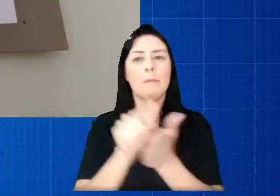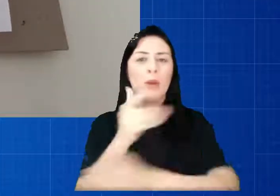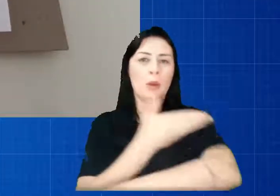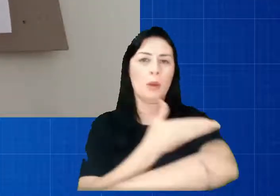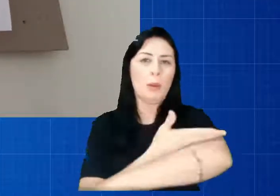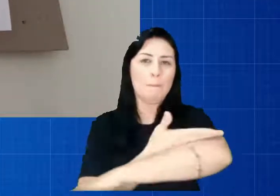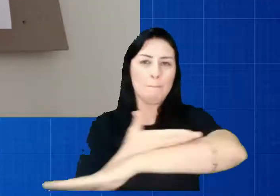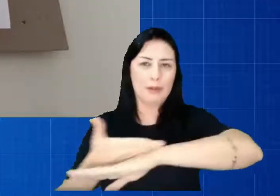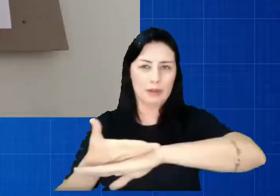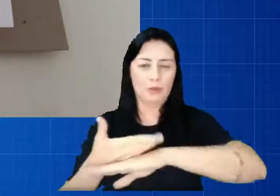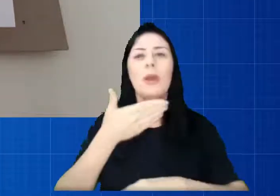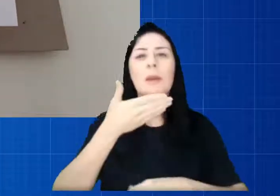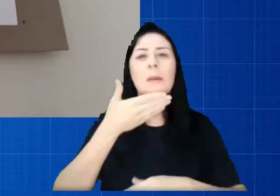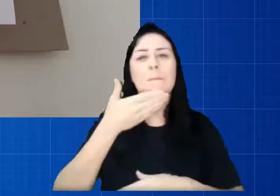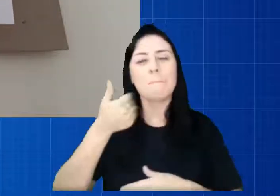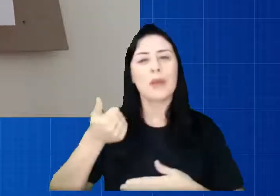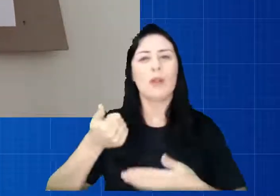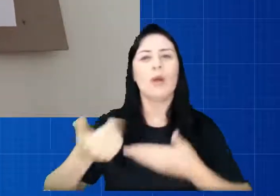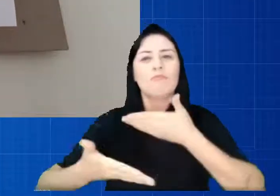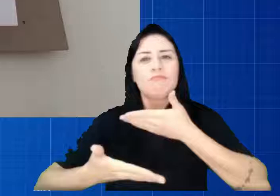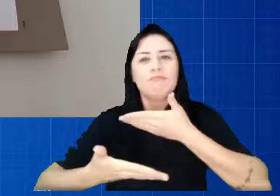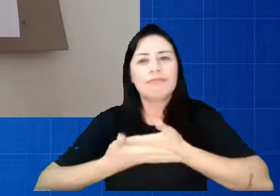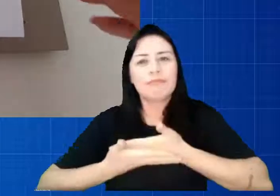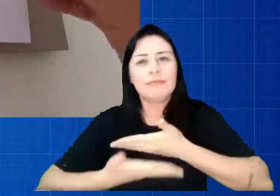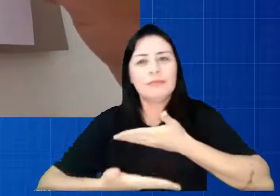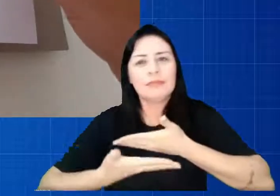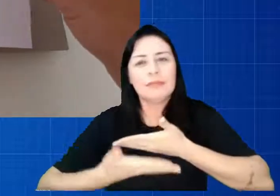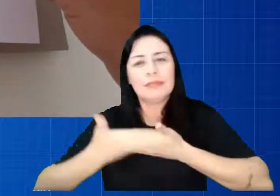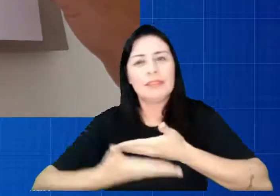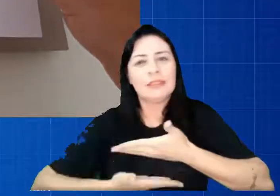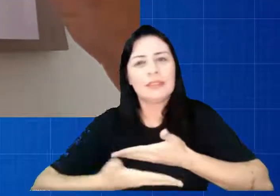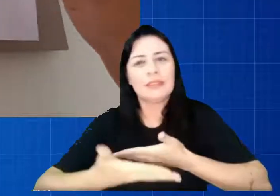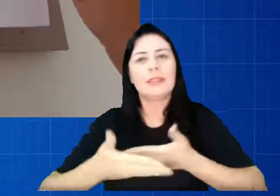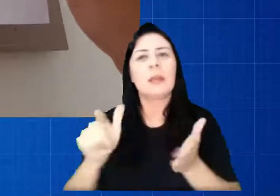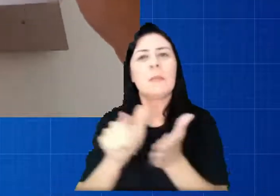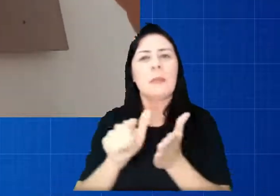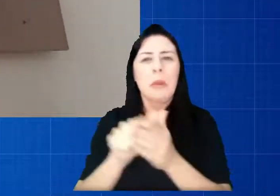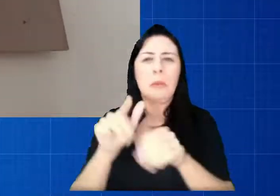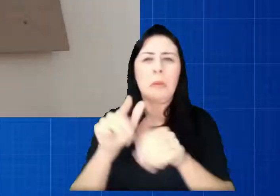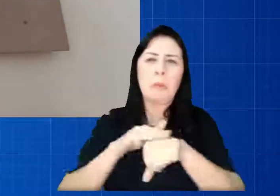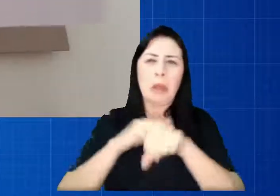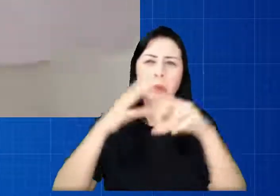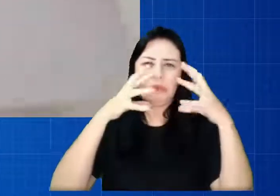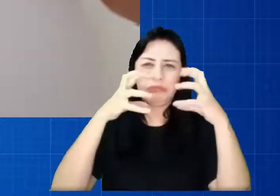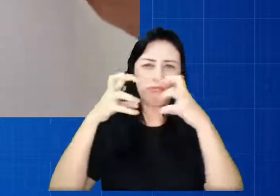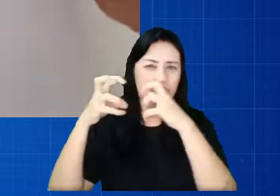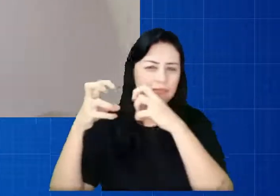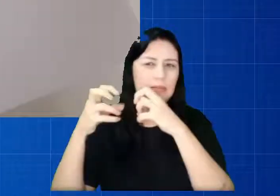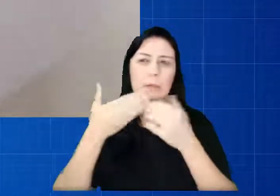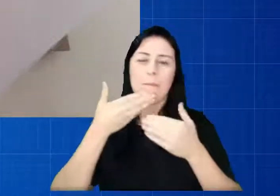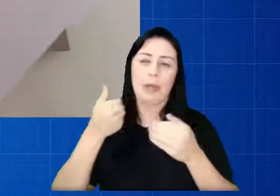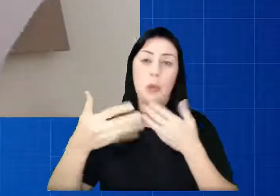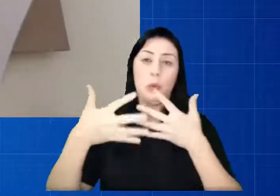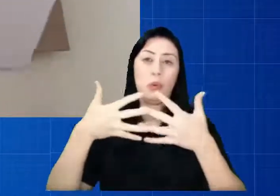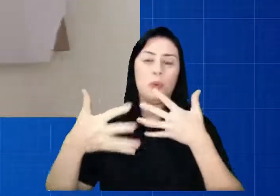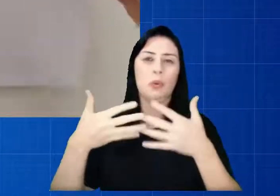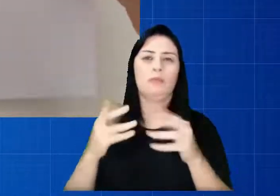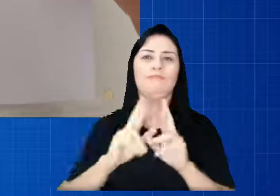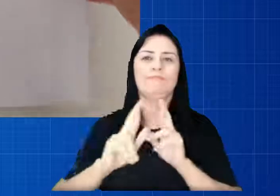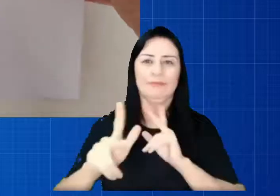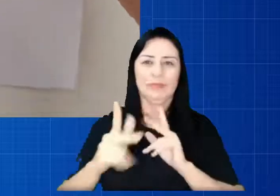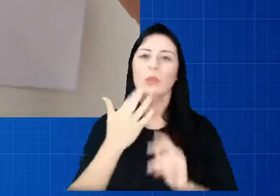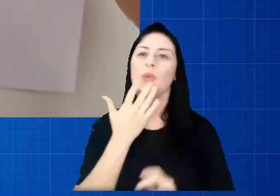pardo. Aqui nós temos uma folha de papel em branco, correto? Então, o que eu vou fazer? Qual que é o princípio que eu tenho? Antes de qualquer coisa,